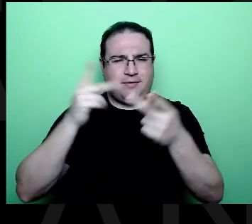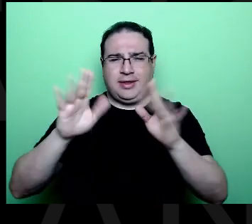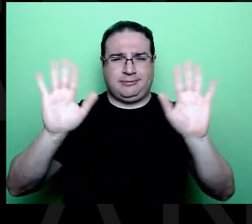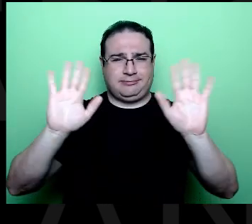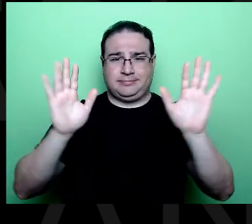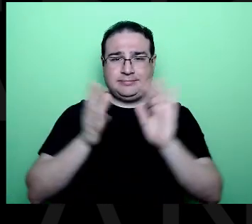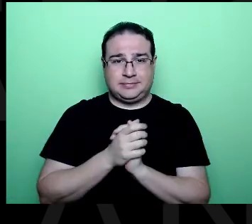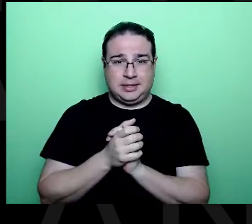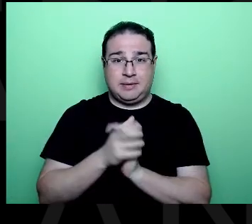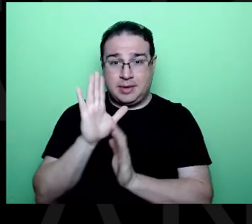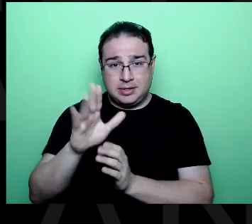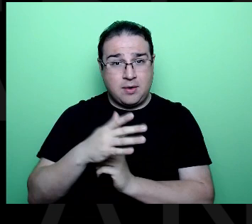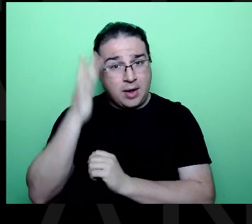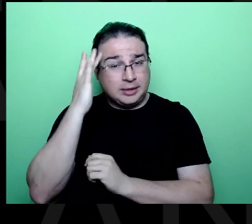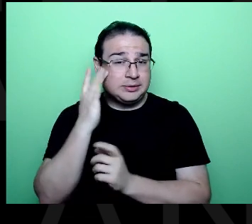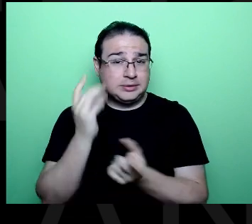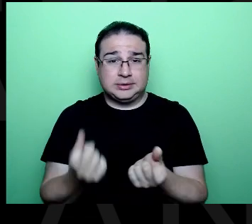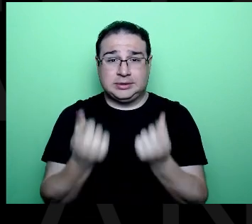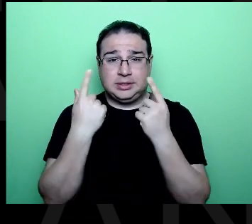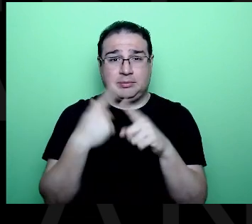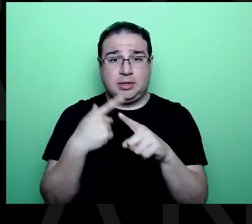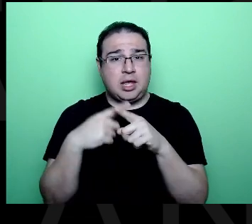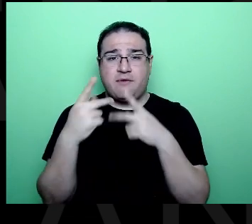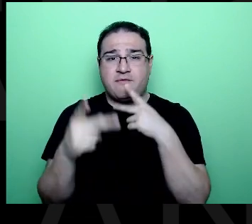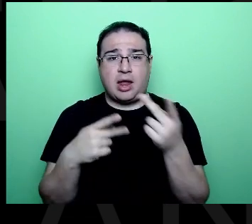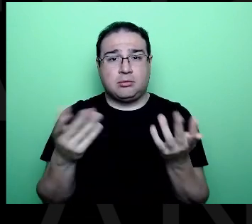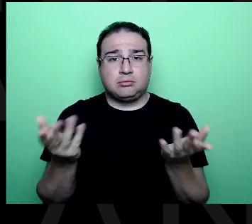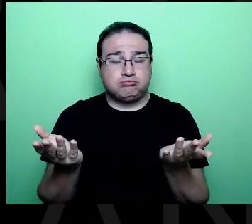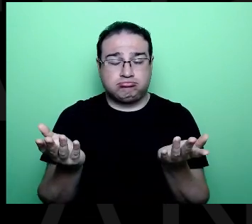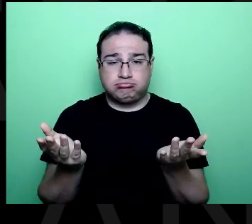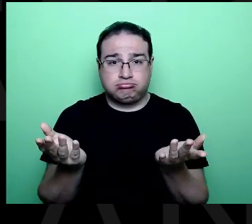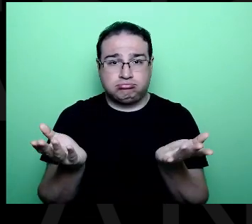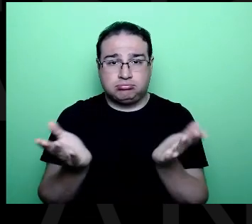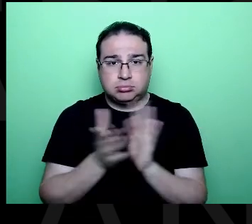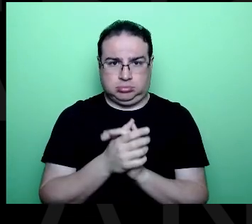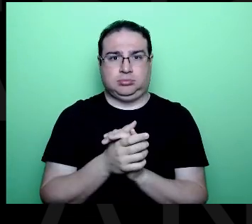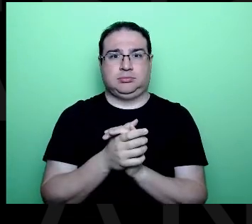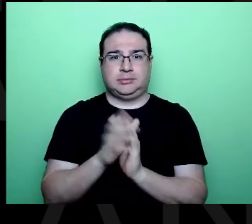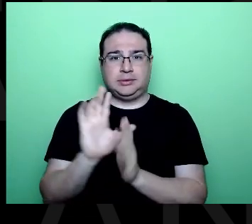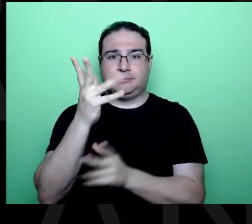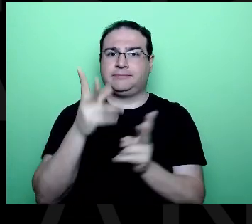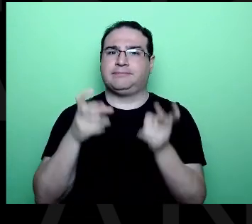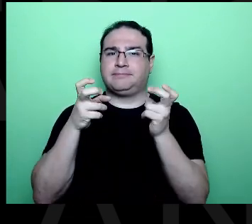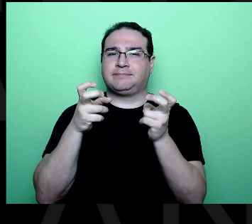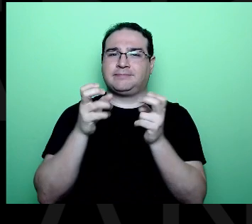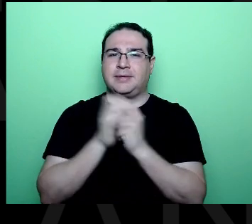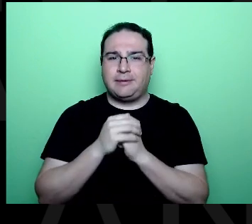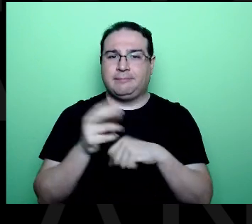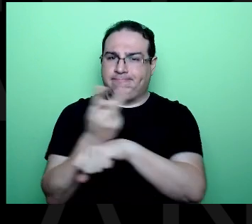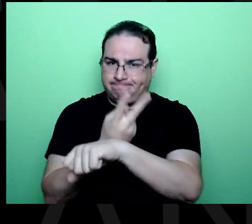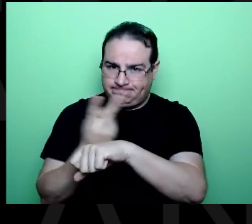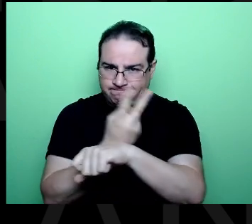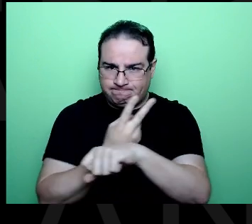não teve nada disso que eu contei. Agora, o que eu acho mais estranho é que eu não sei por que eu conto. Aí